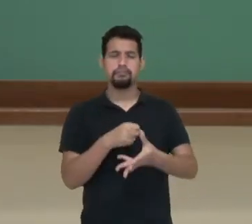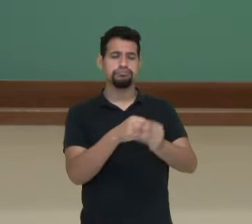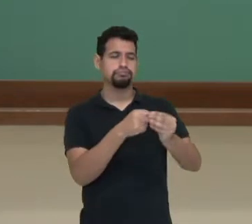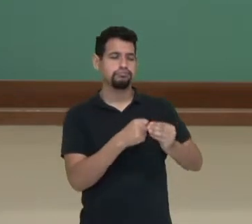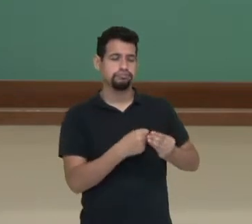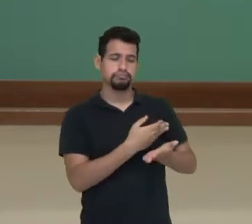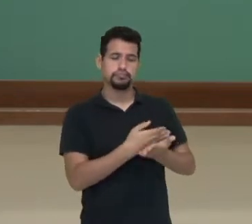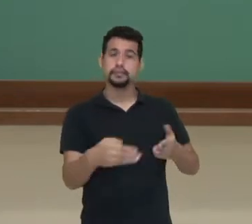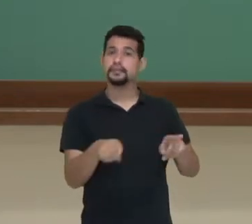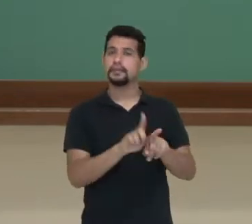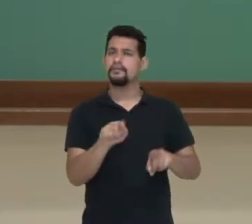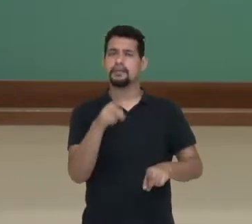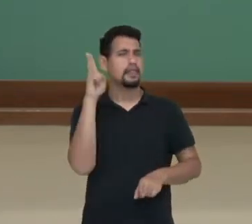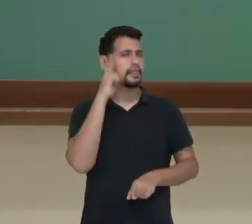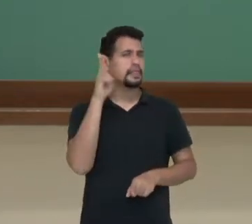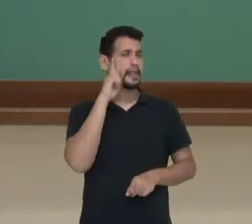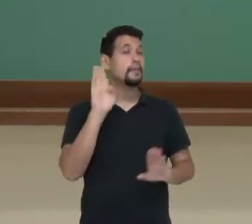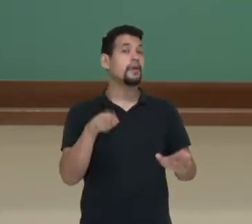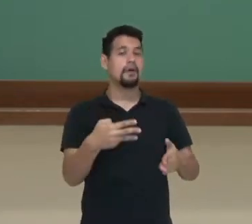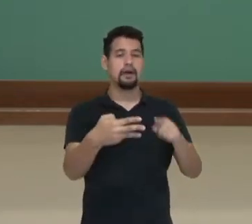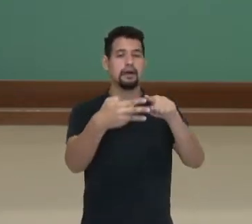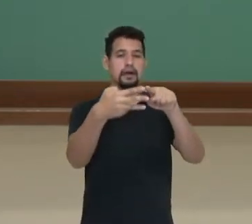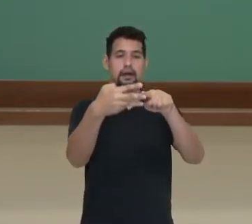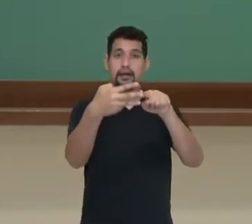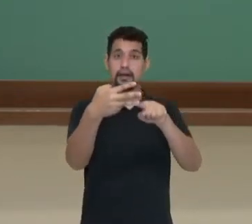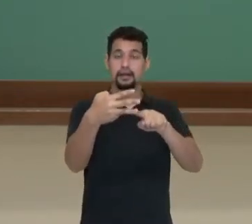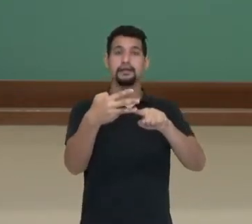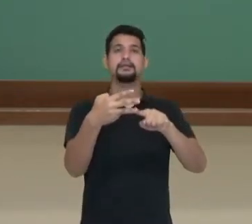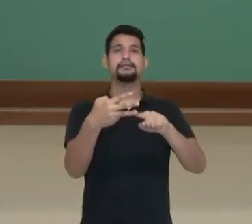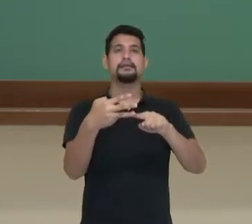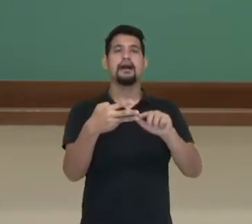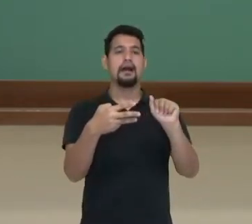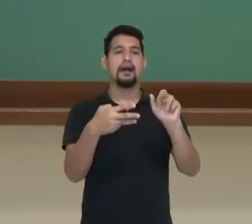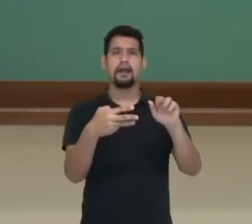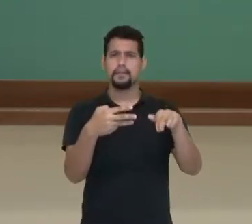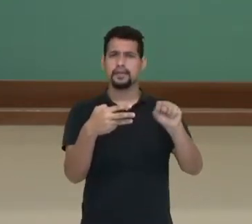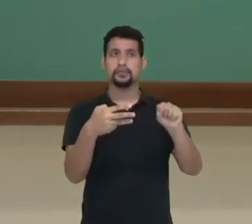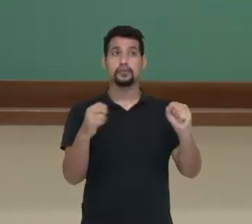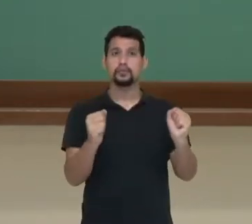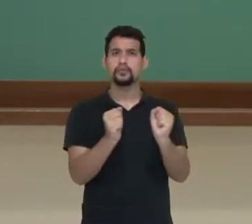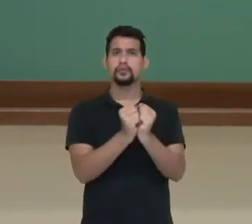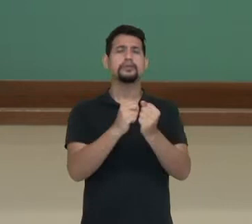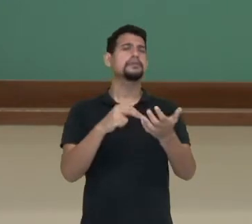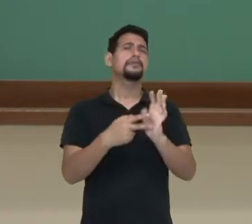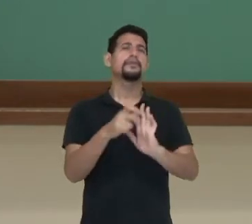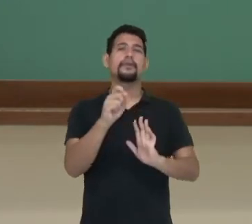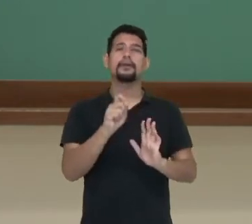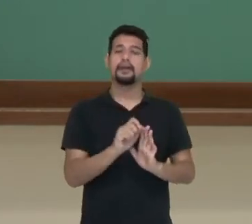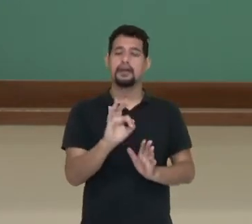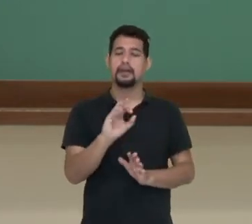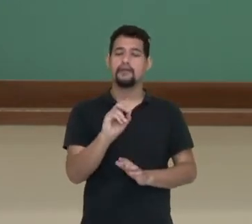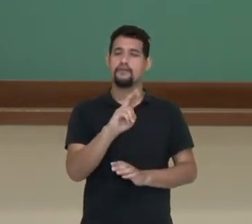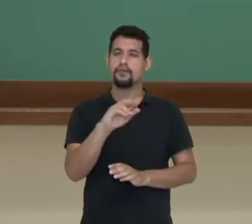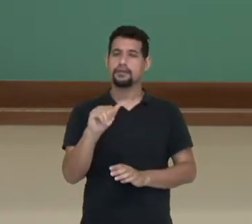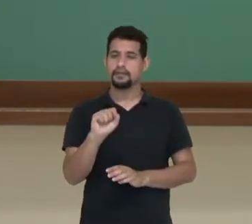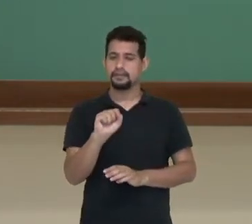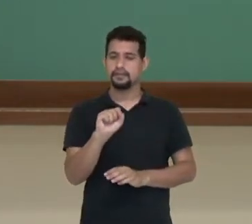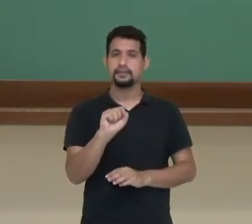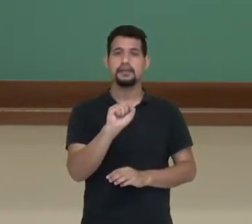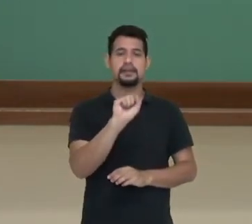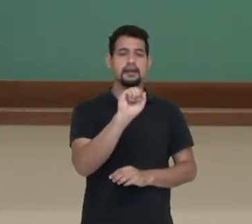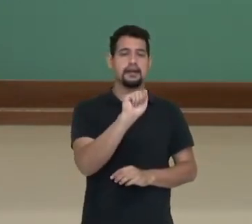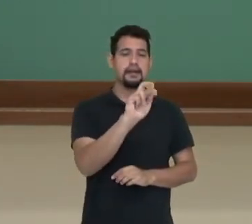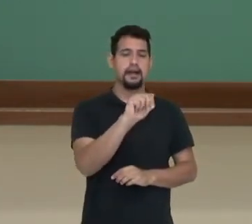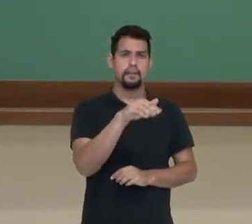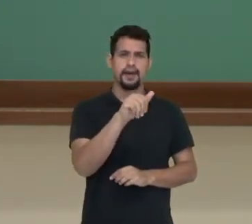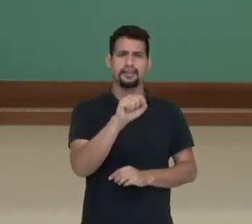prévio. Você lembra quais são as três armas que, em conjunto, compõem as Forças Armadas? E você lembra